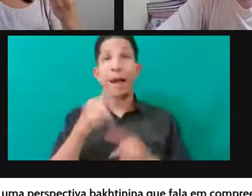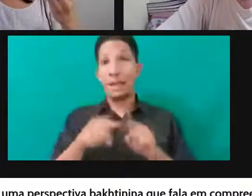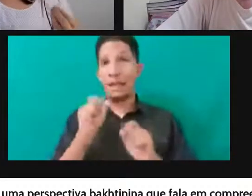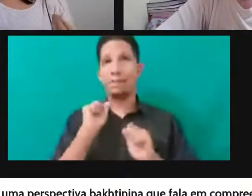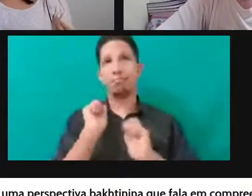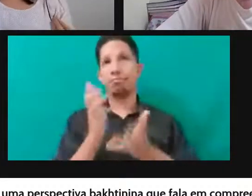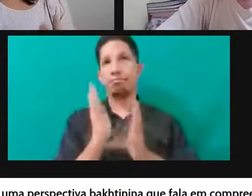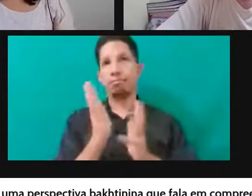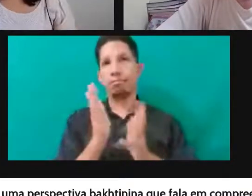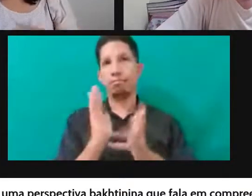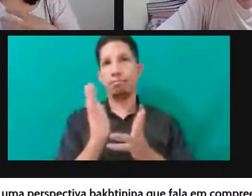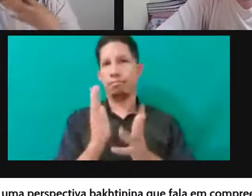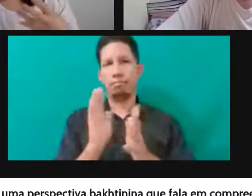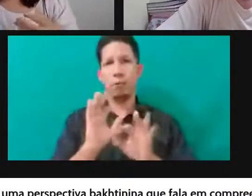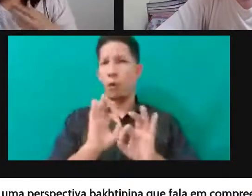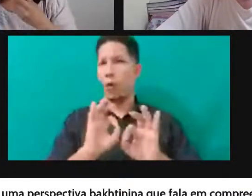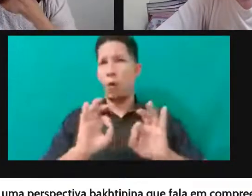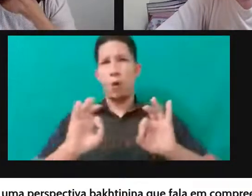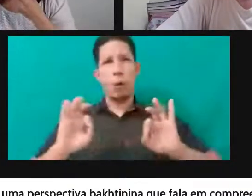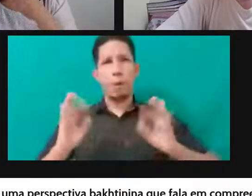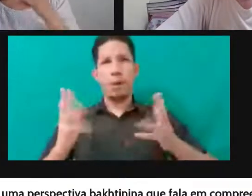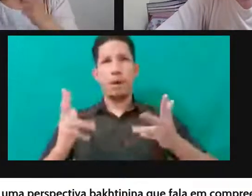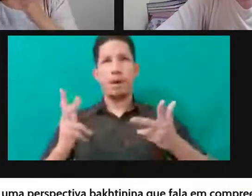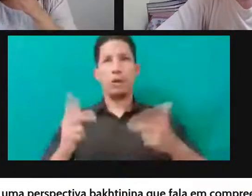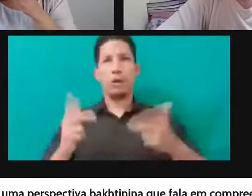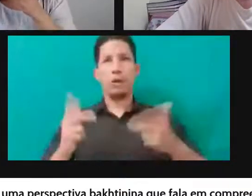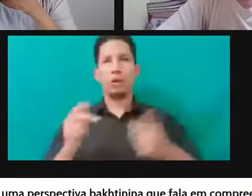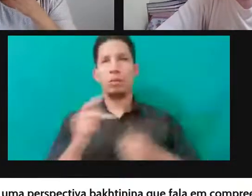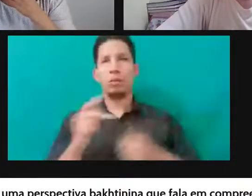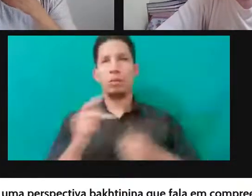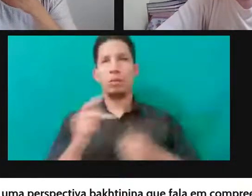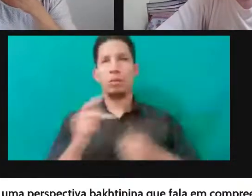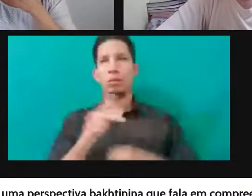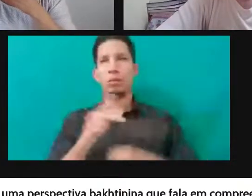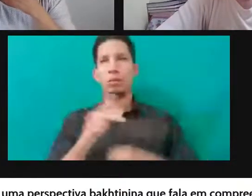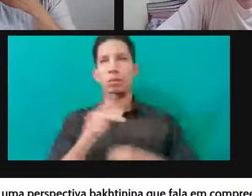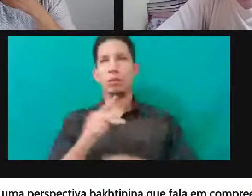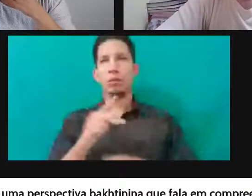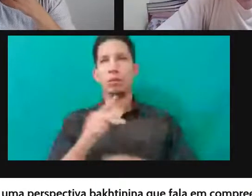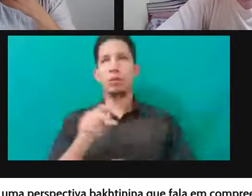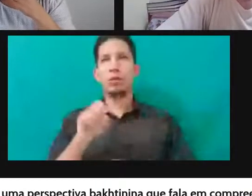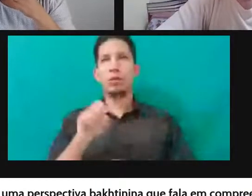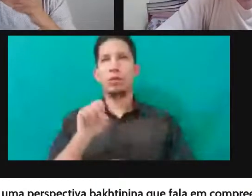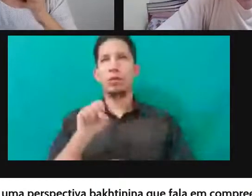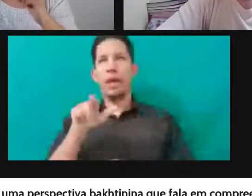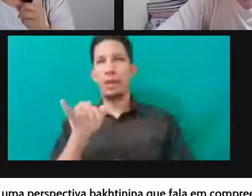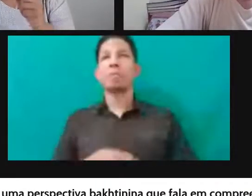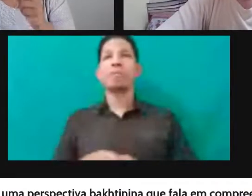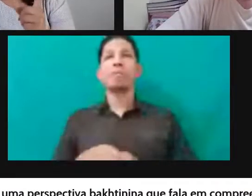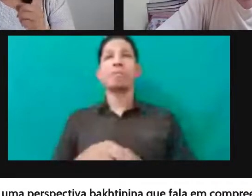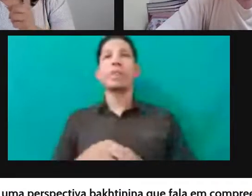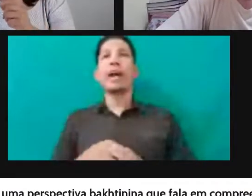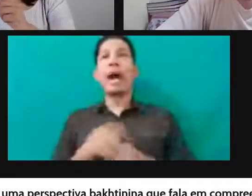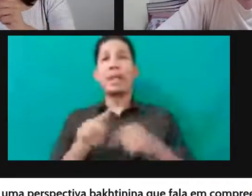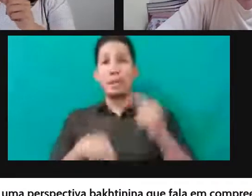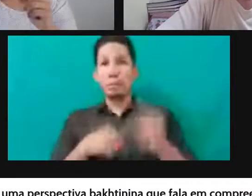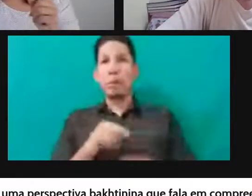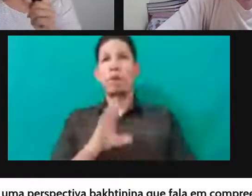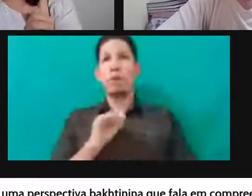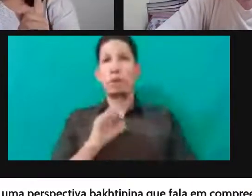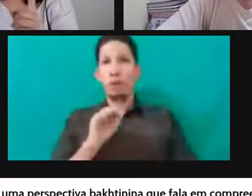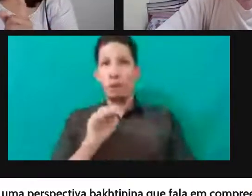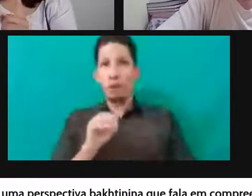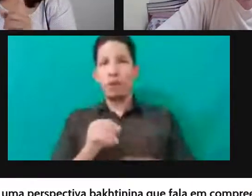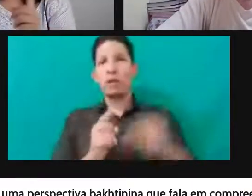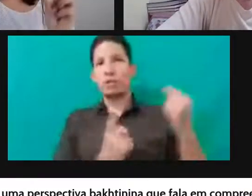sinais, maravilhosa, professora Sueli Fernandes. Quando foi feita a sincronização do vídeo, muitas vezes o que